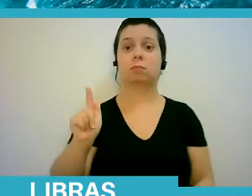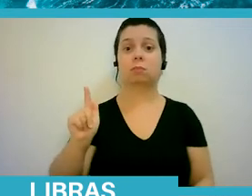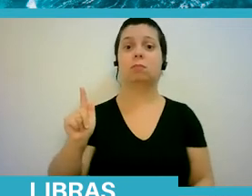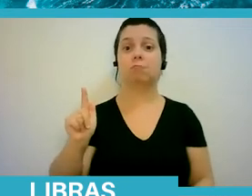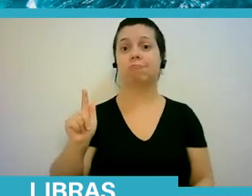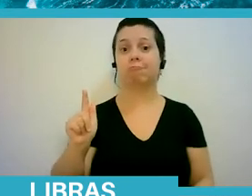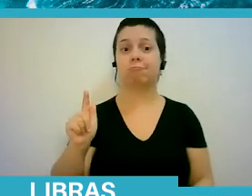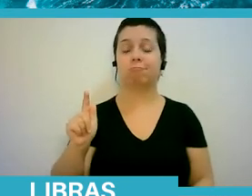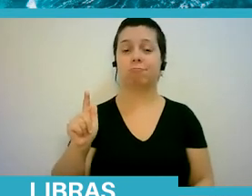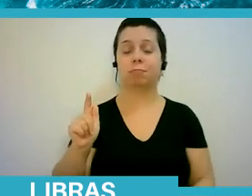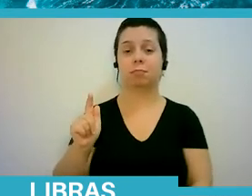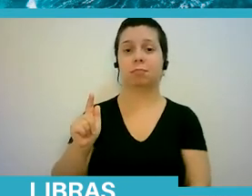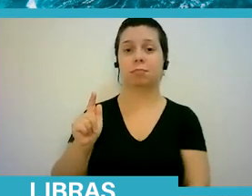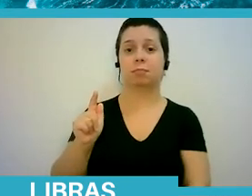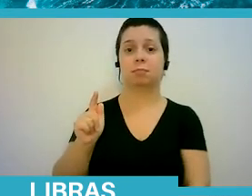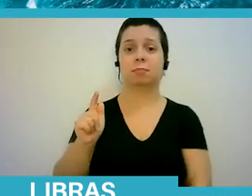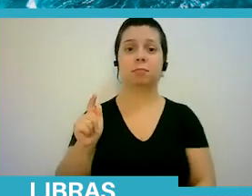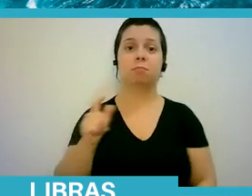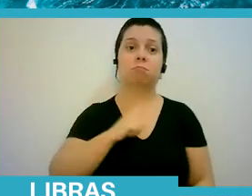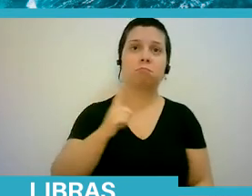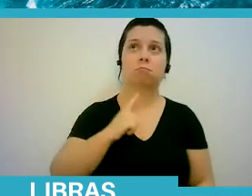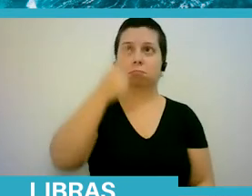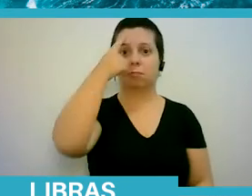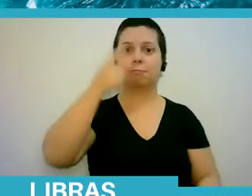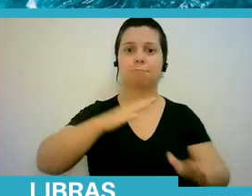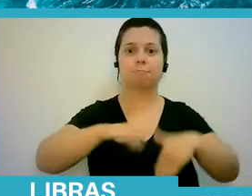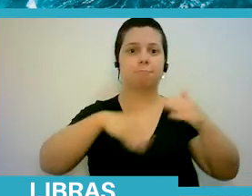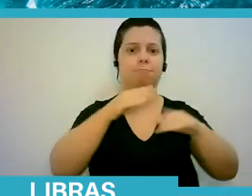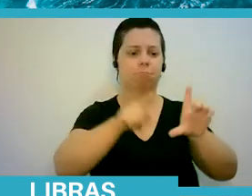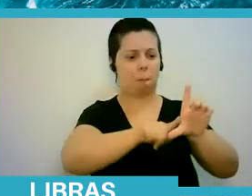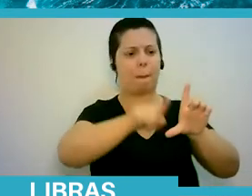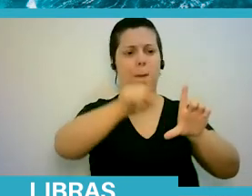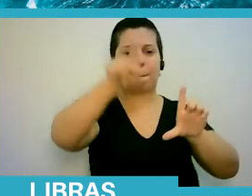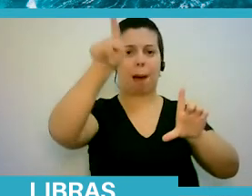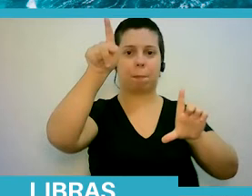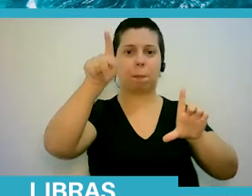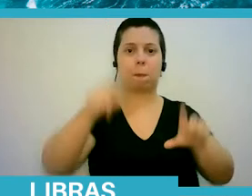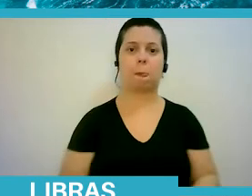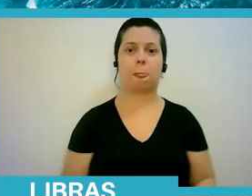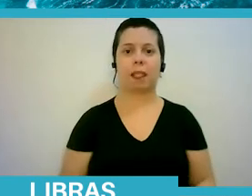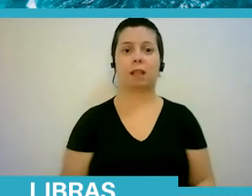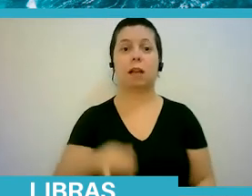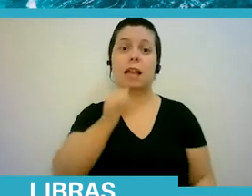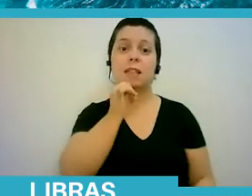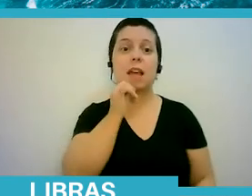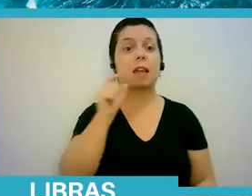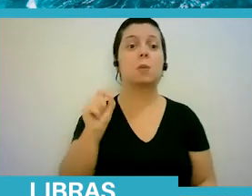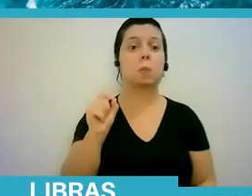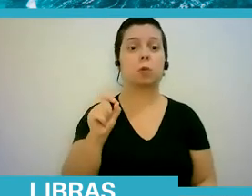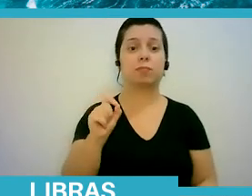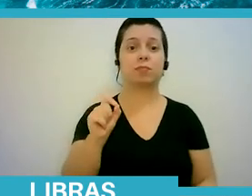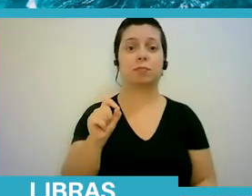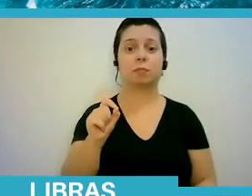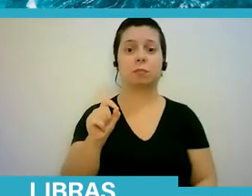de um desenvolvimento, um crescimento exponencial. E um dos exemplos aqui que eu trouxe foi a própria geração